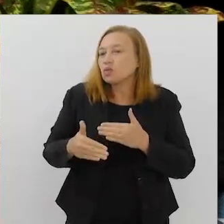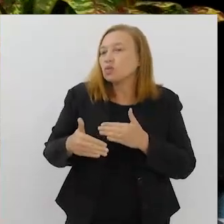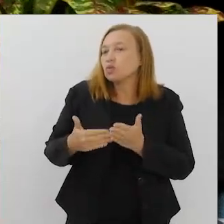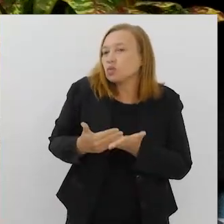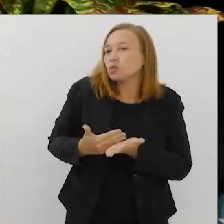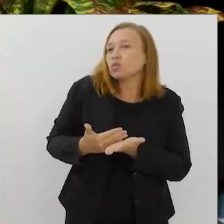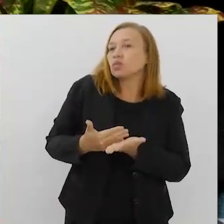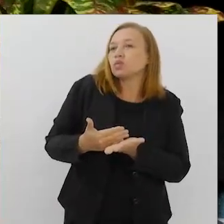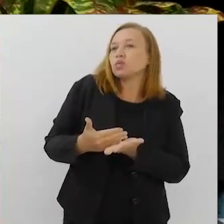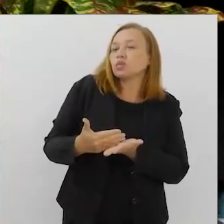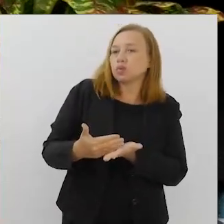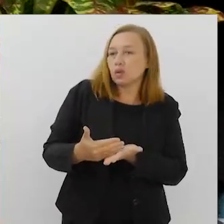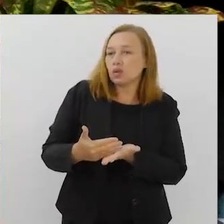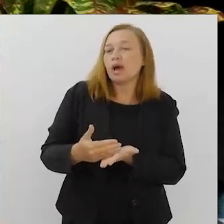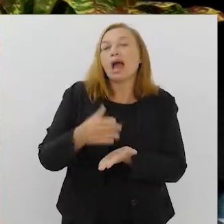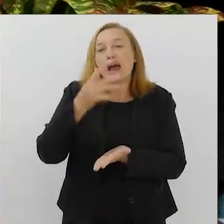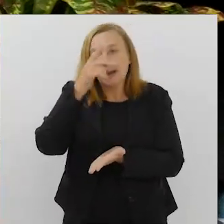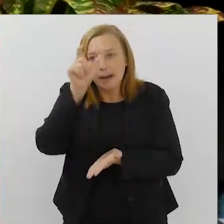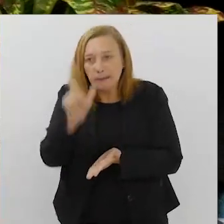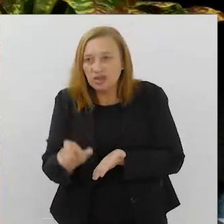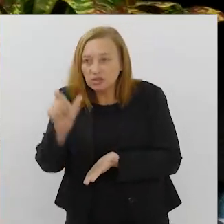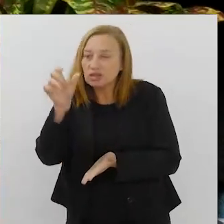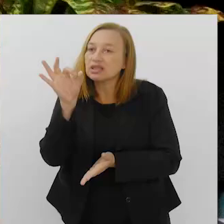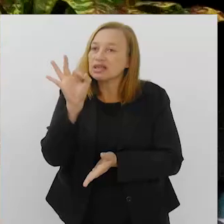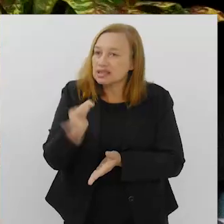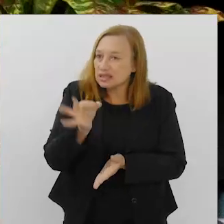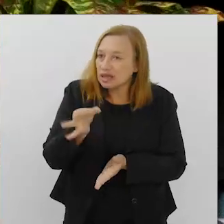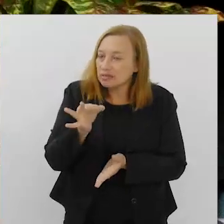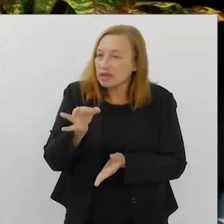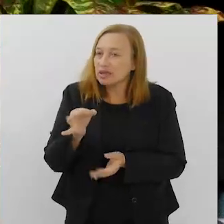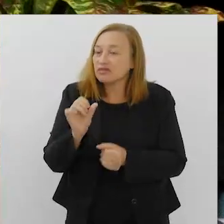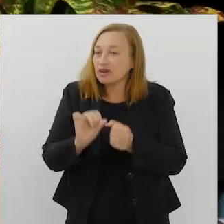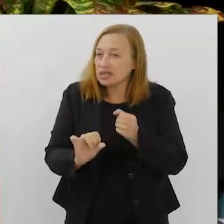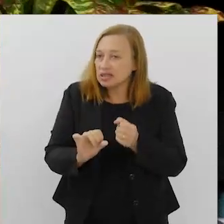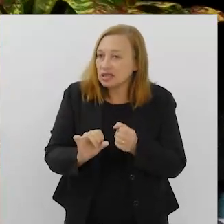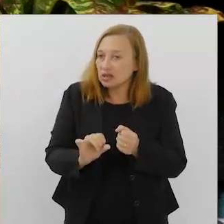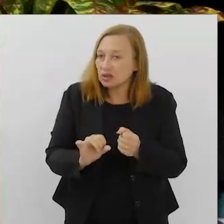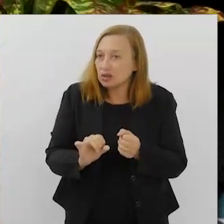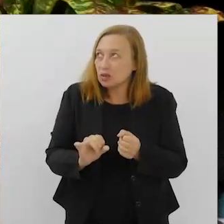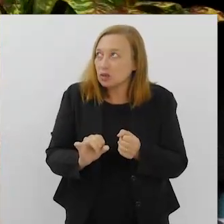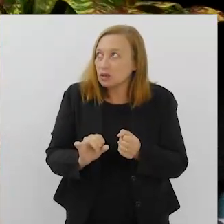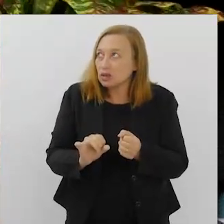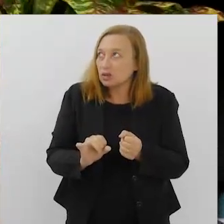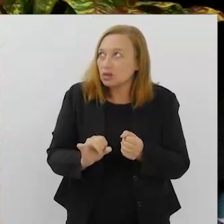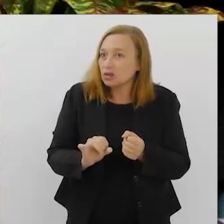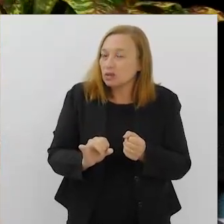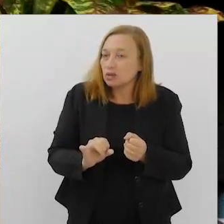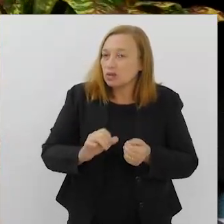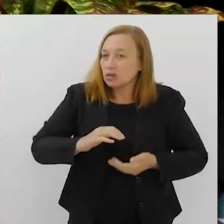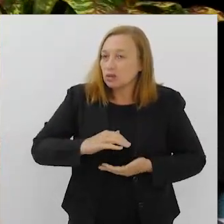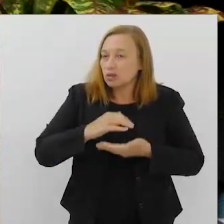na trajetória, sim, a pessoa está justamente fazendo o que esses